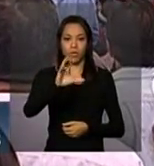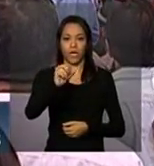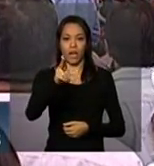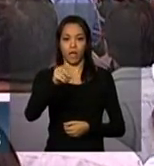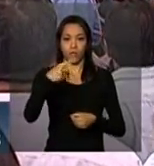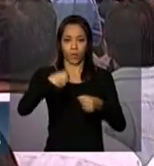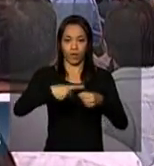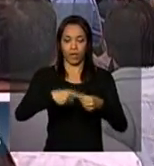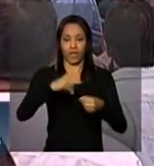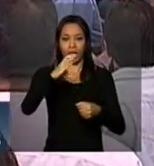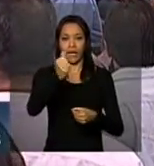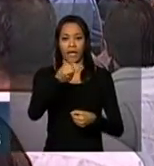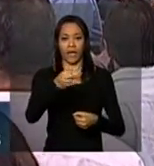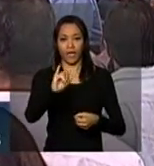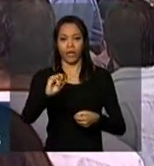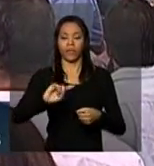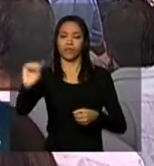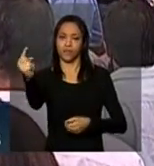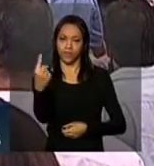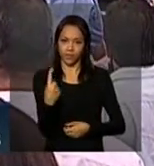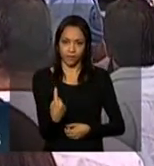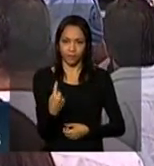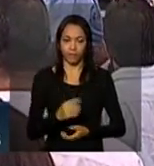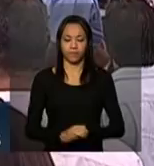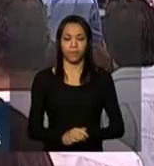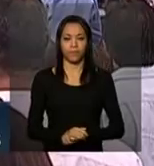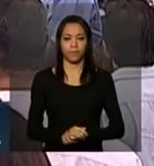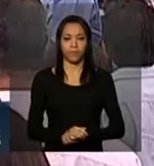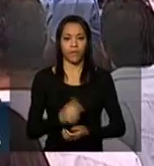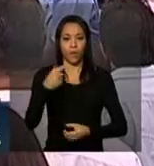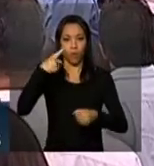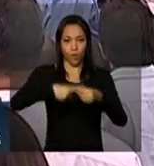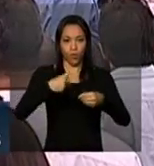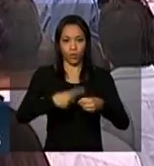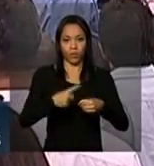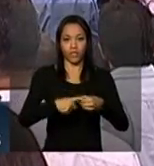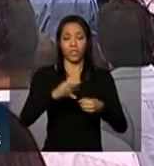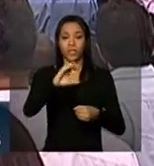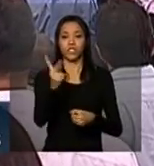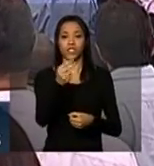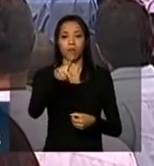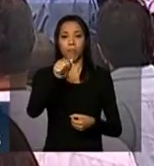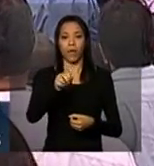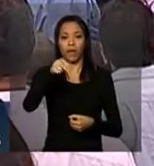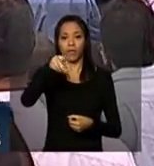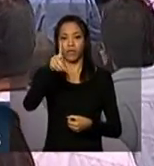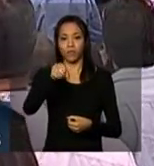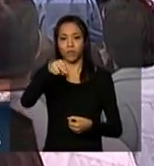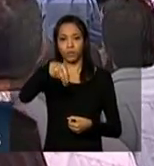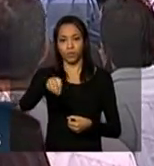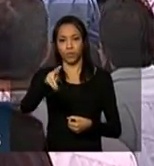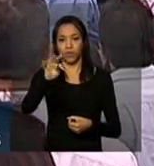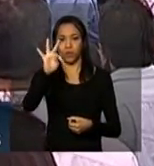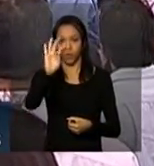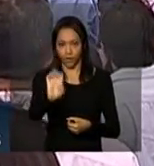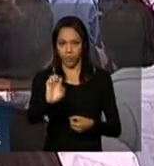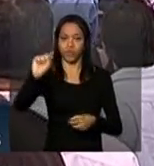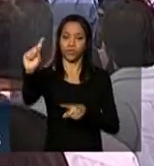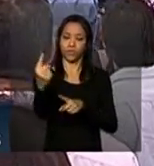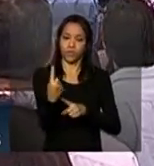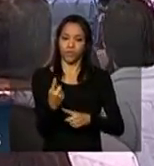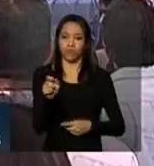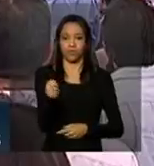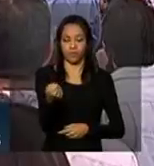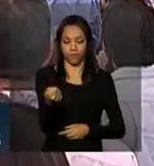Caraí Valdemiro Ferreira de Souza Chapada do Norte o representante do Prefeito o Senor